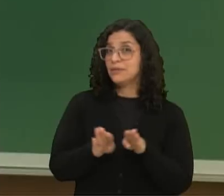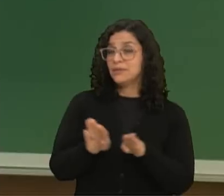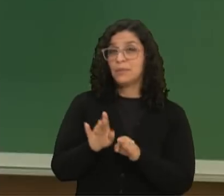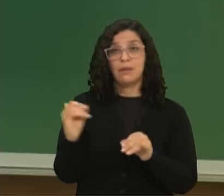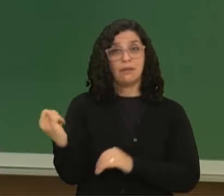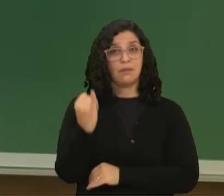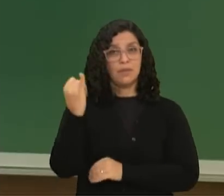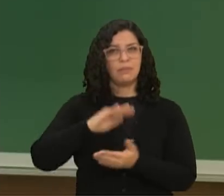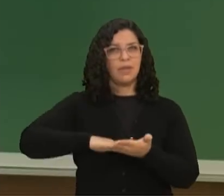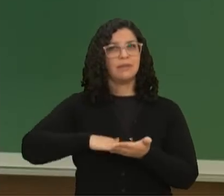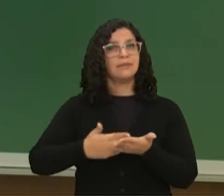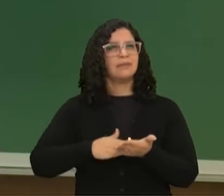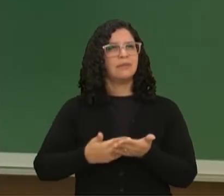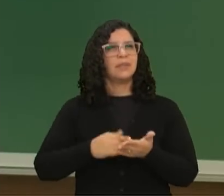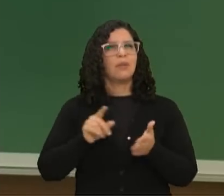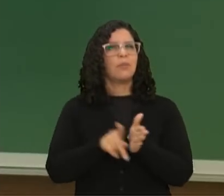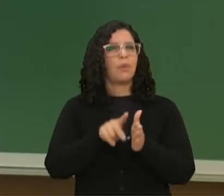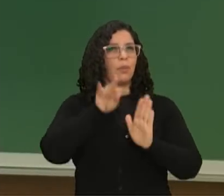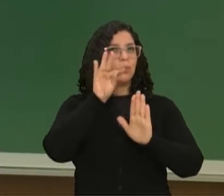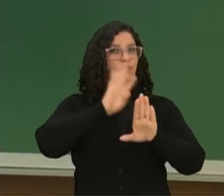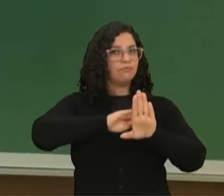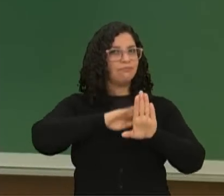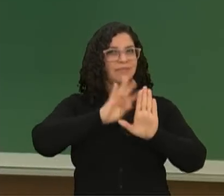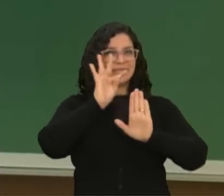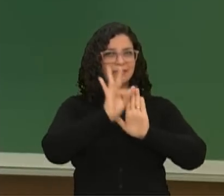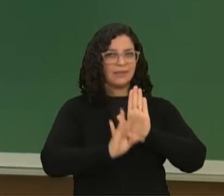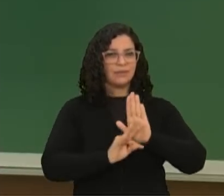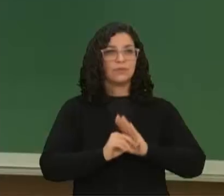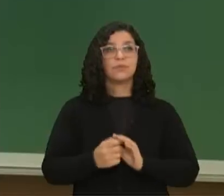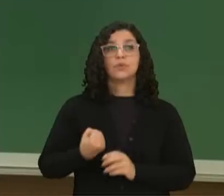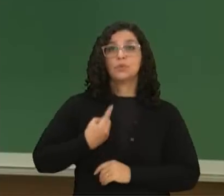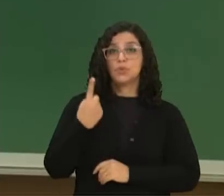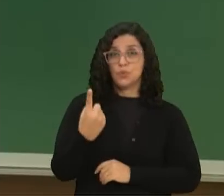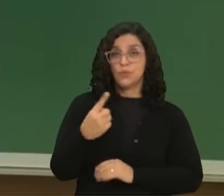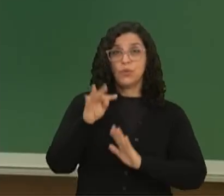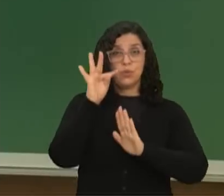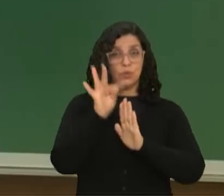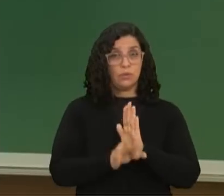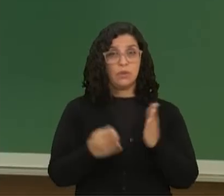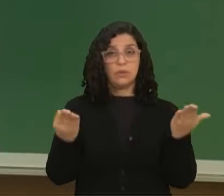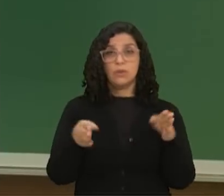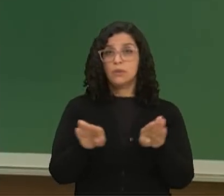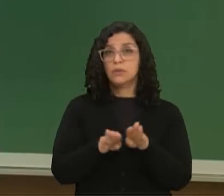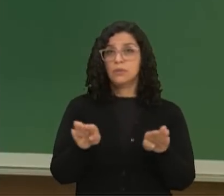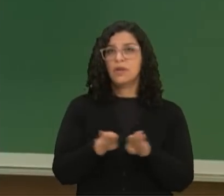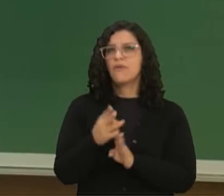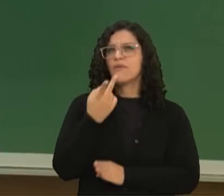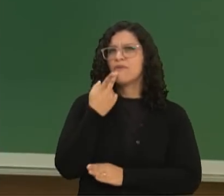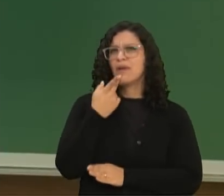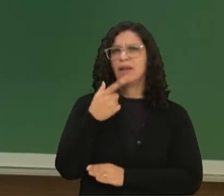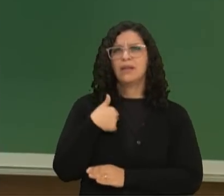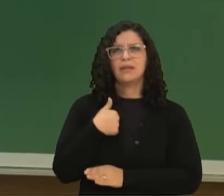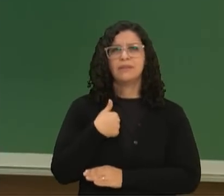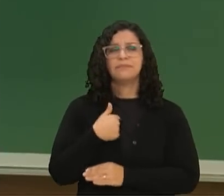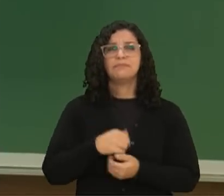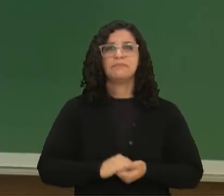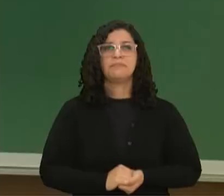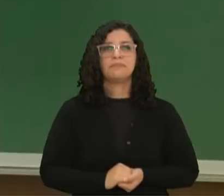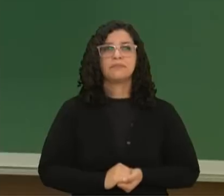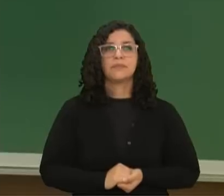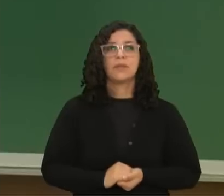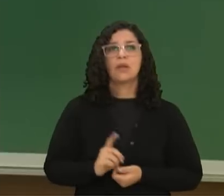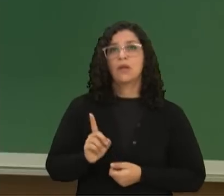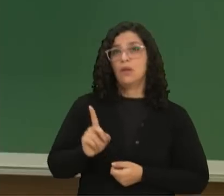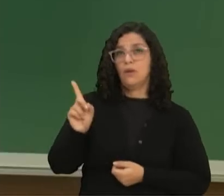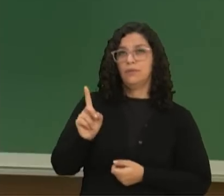importante para a interpretação. Número 1. Nesse texto, nas falas I'm not happy and